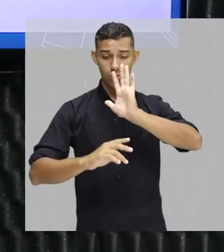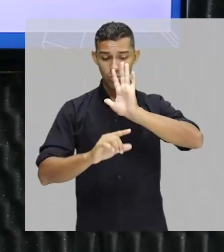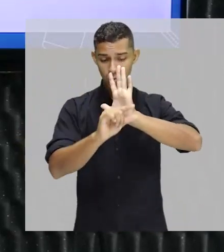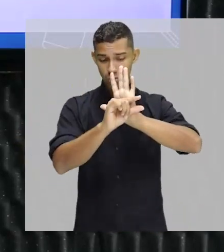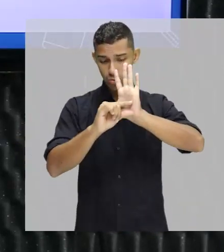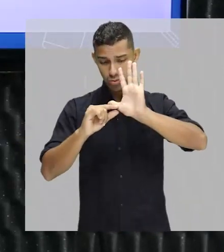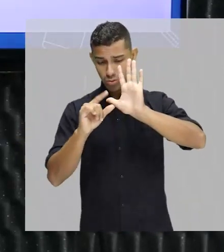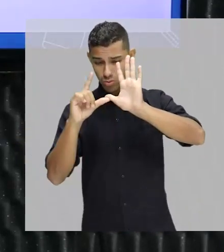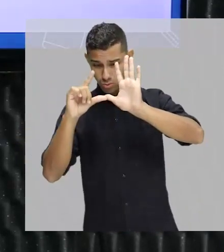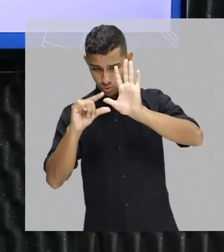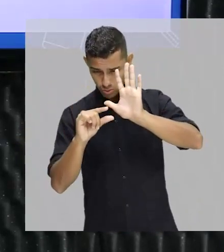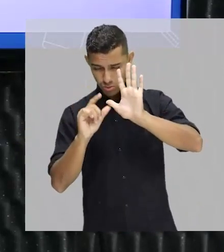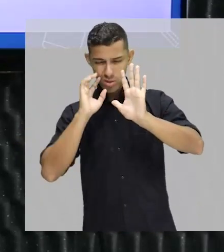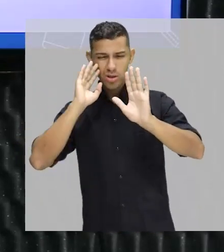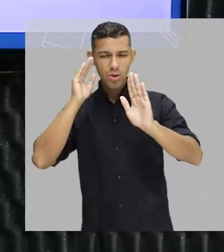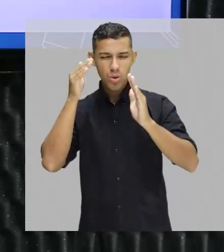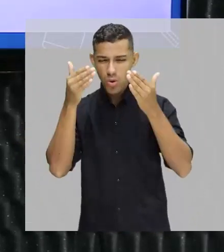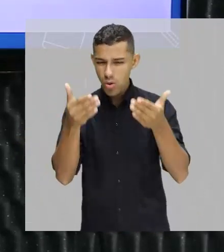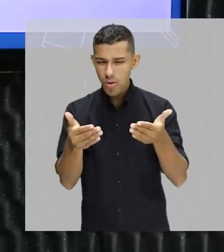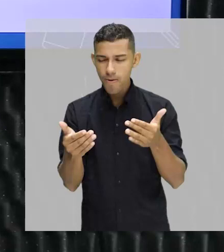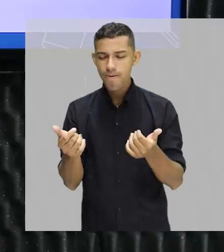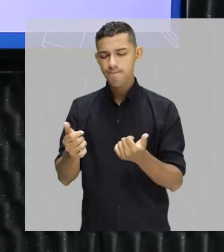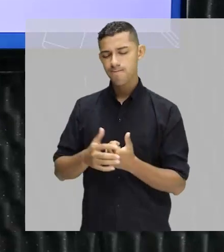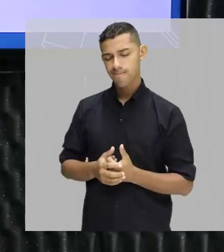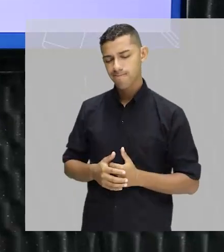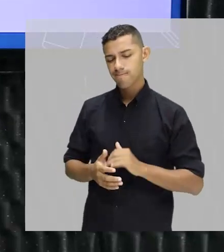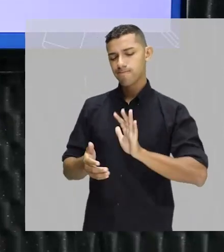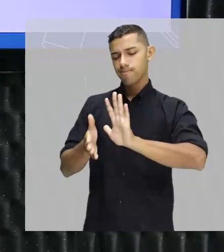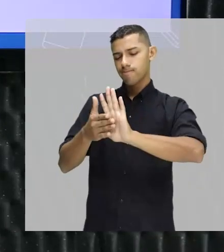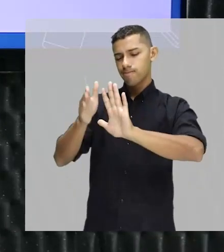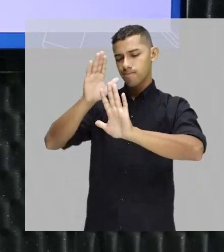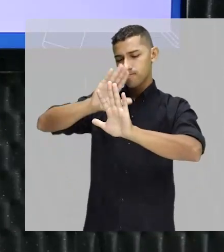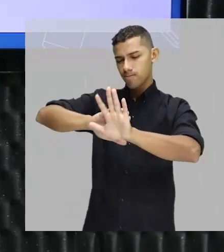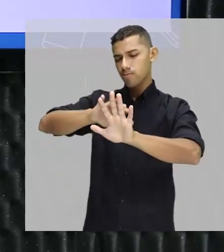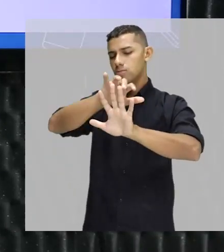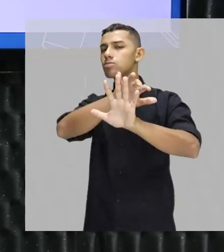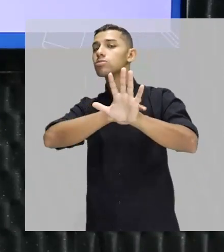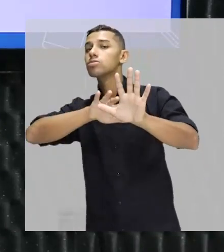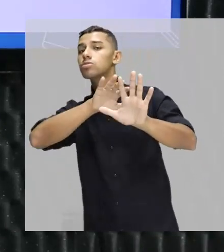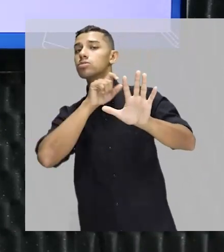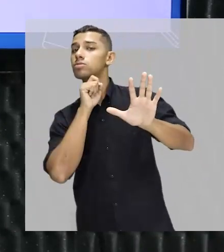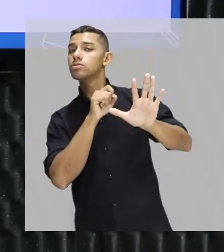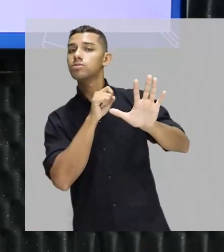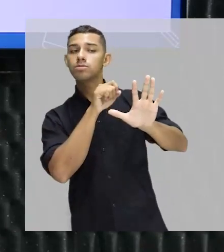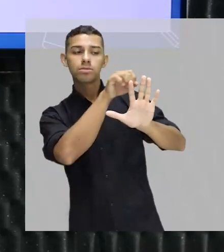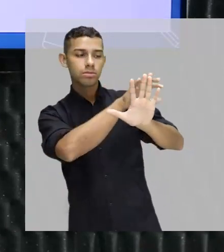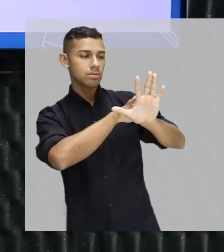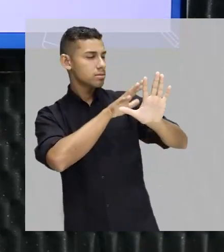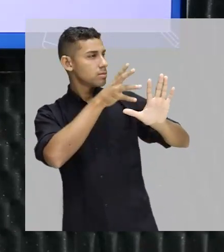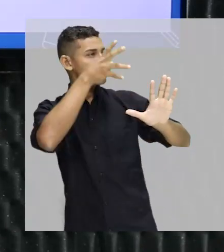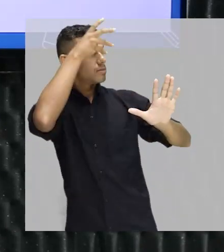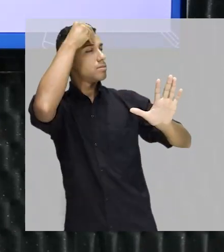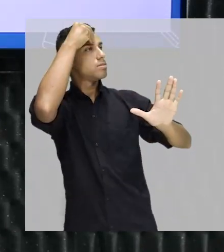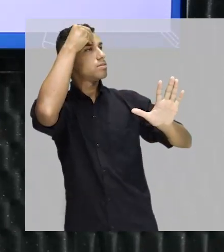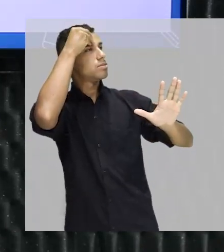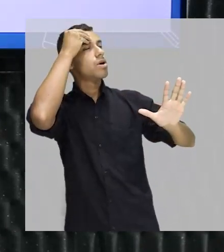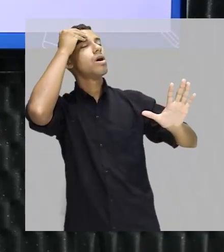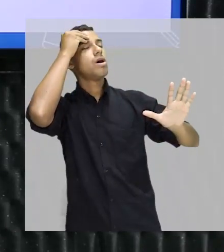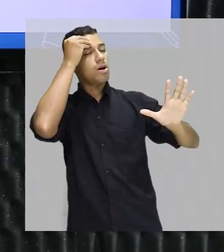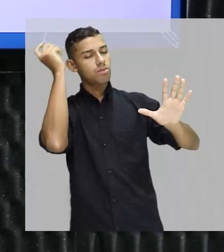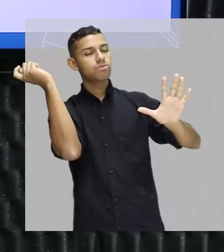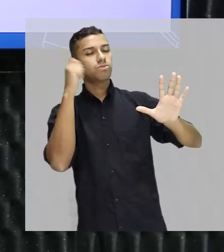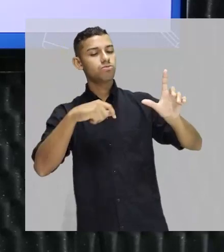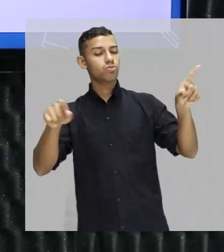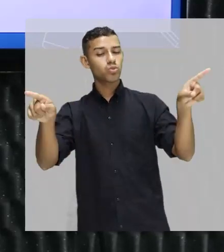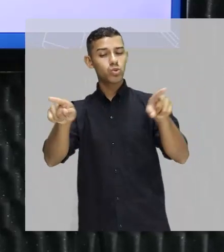entrelinhas, perceber o sentido implícito de uma mensagem. Então, a gente sabe que tem algumas propagandas que são